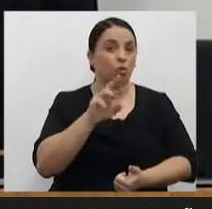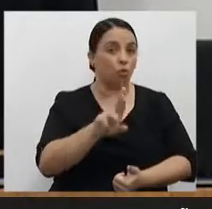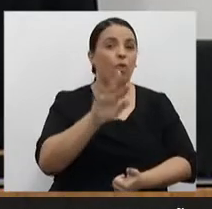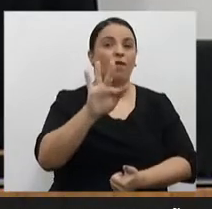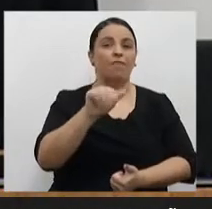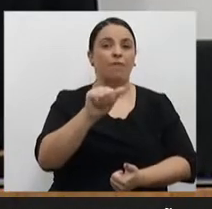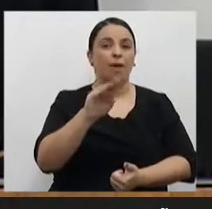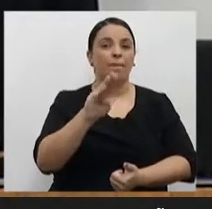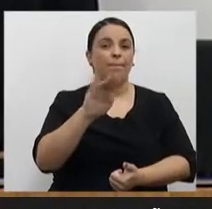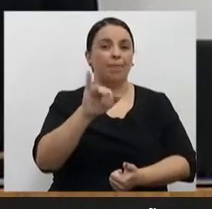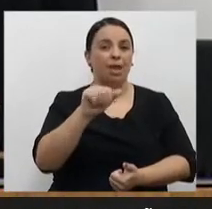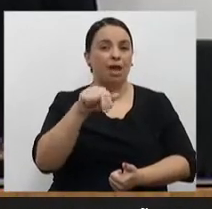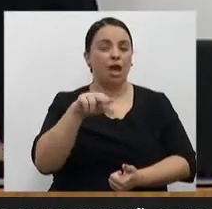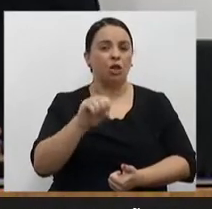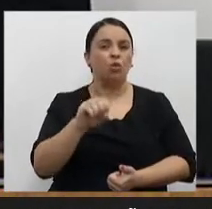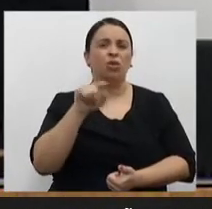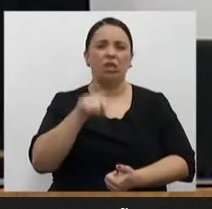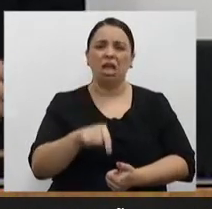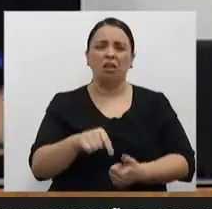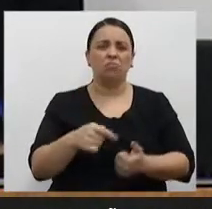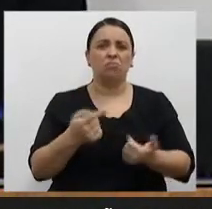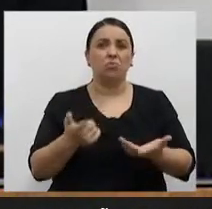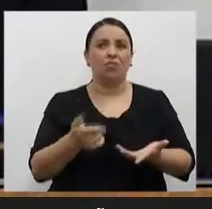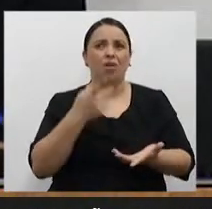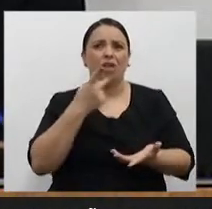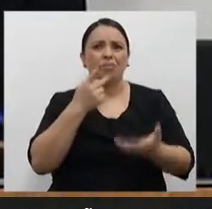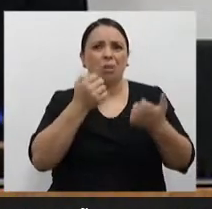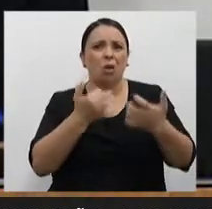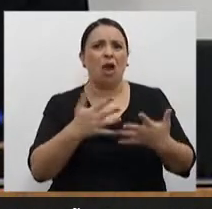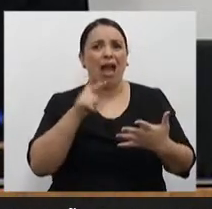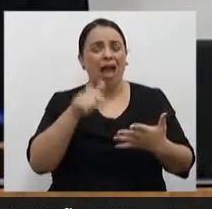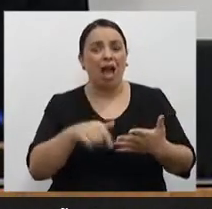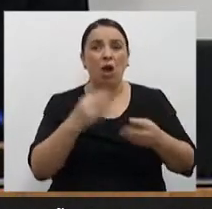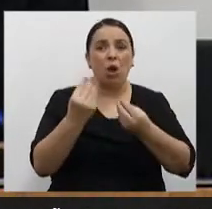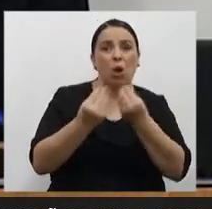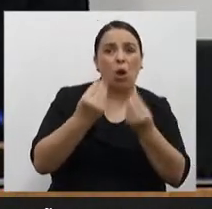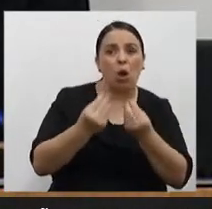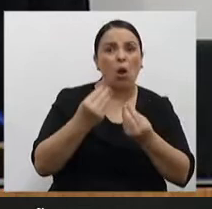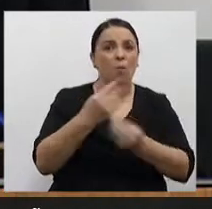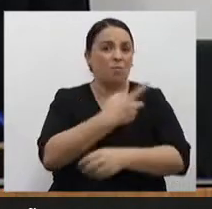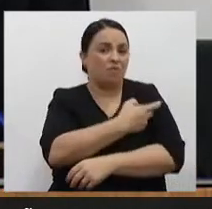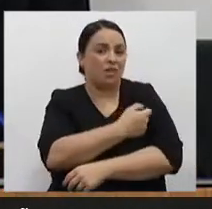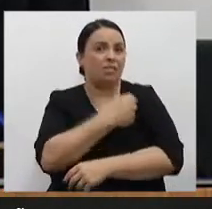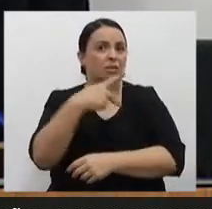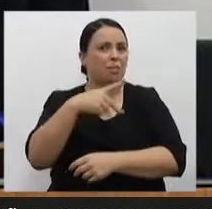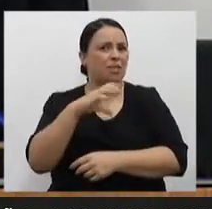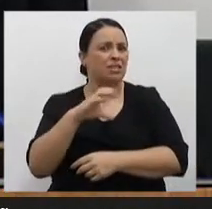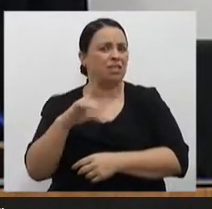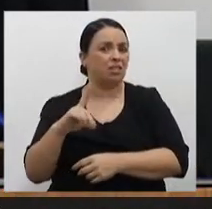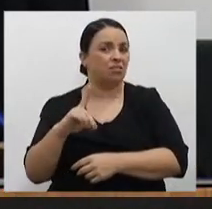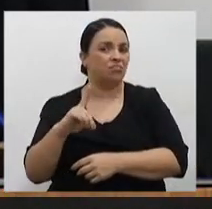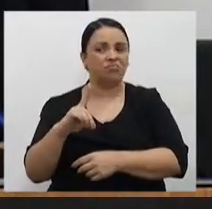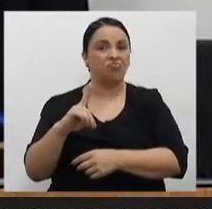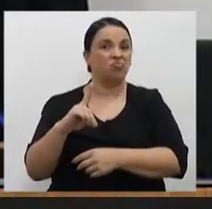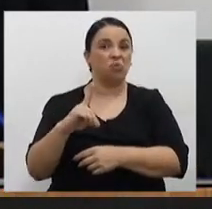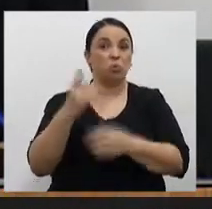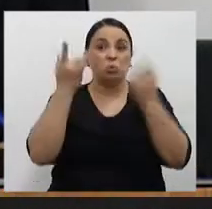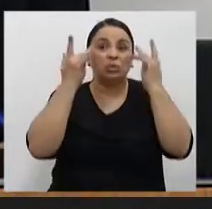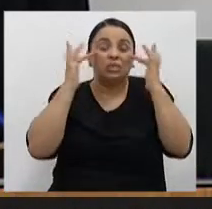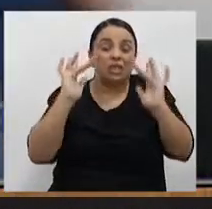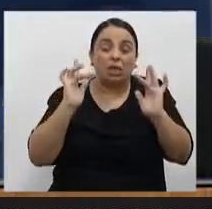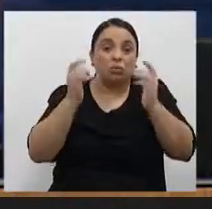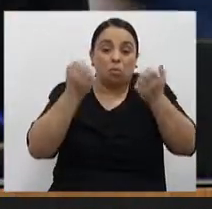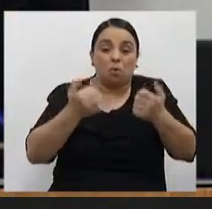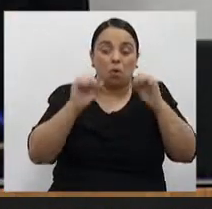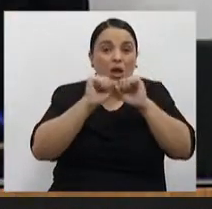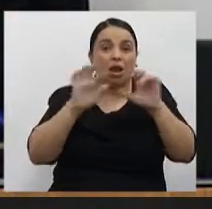funcionar essa, vamos dizer, essa vacinação. Ora, pede-se um relatório médico, para o cadastro também pedir um relatório médico.